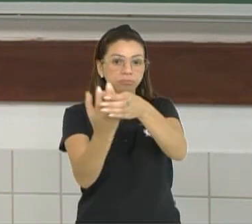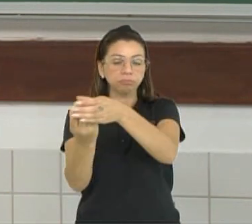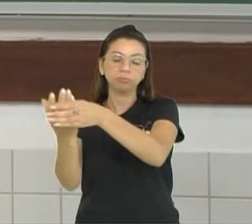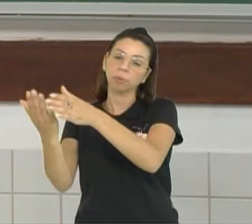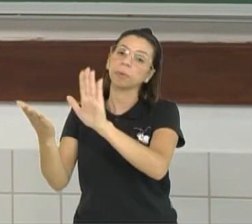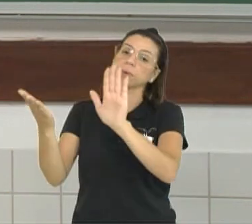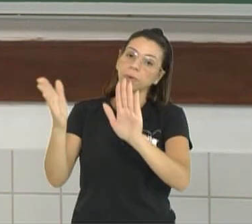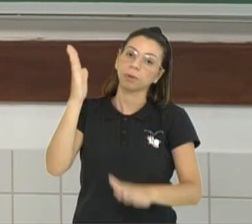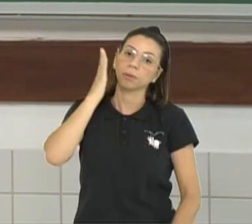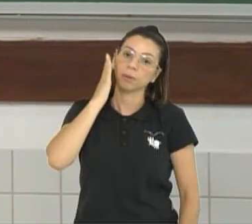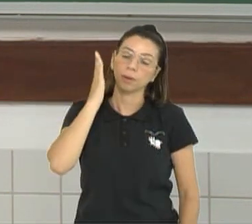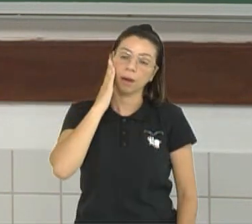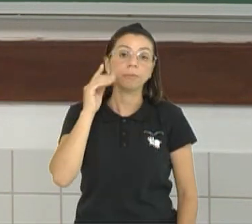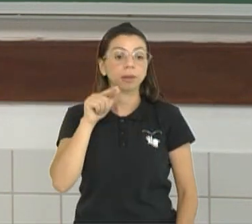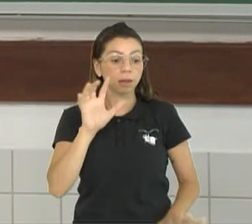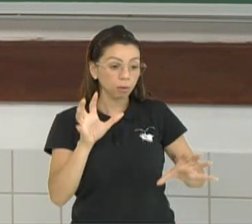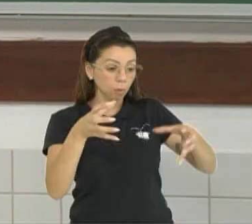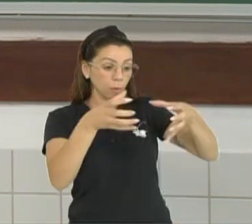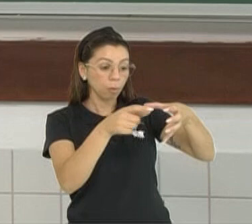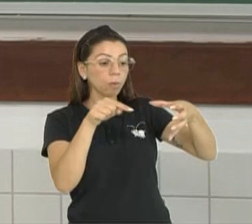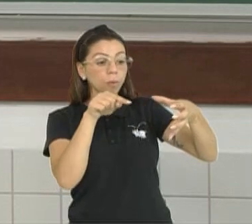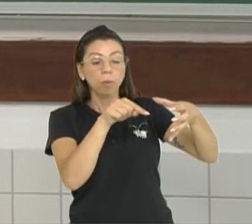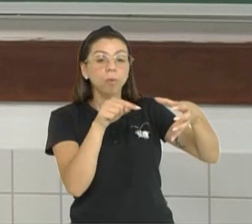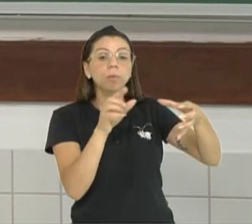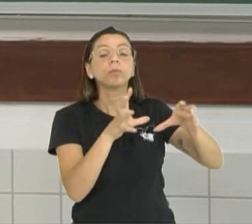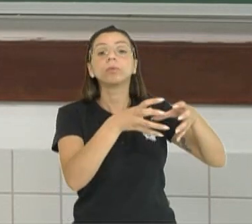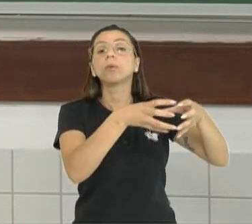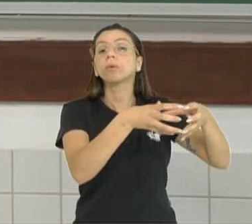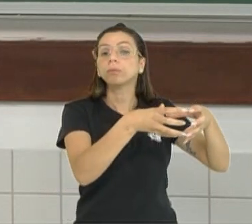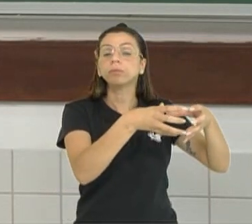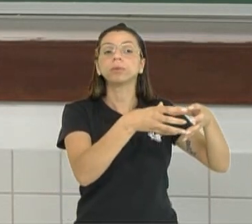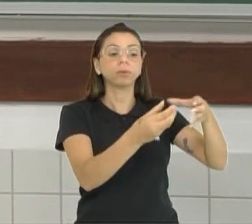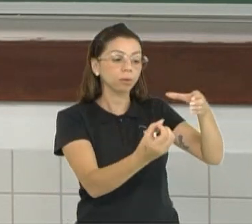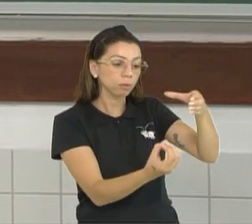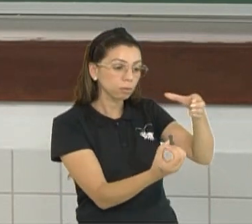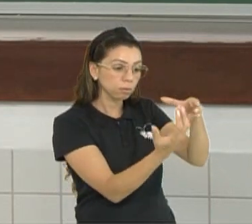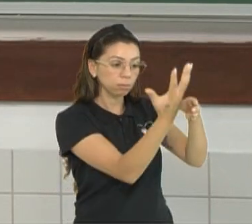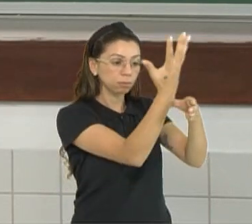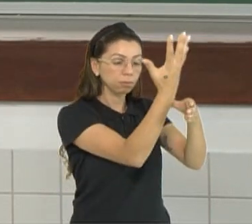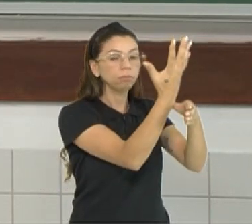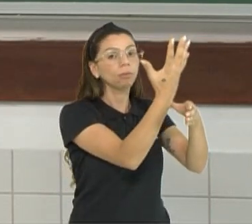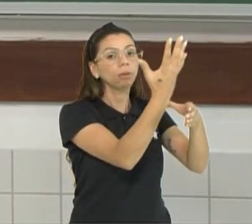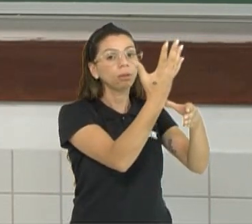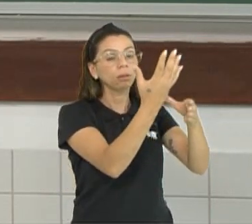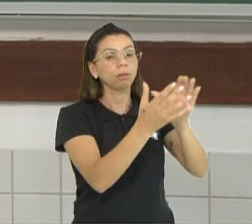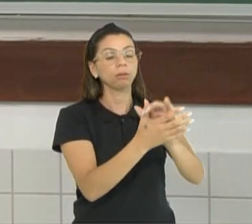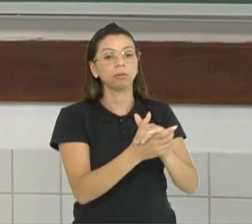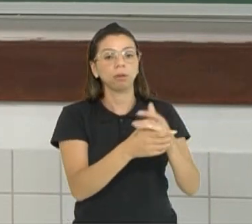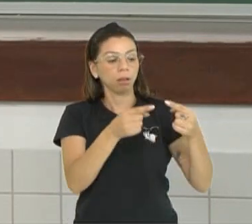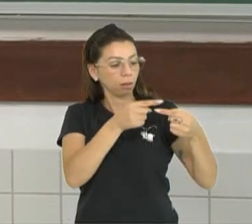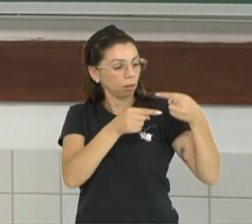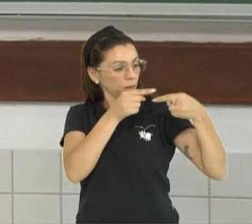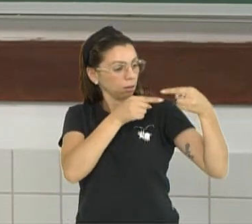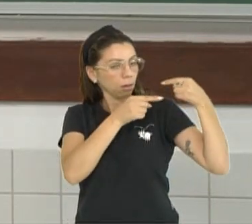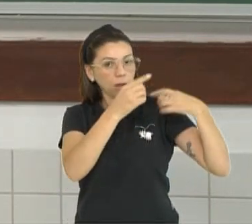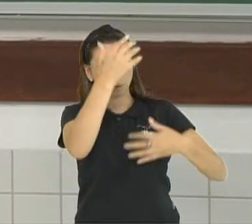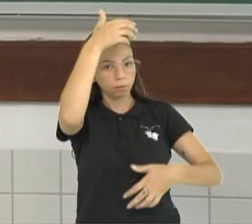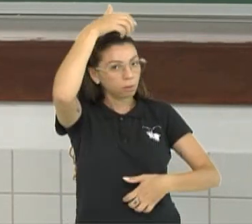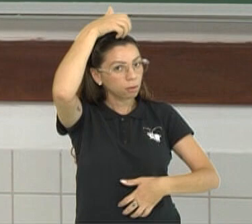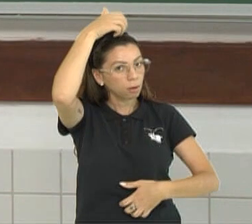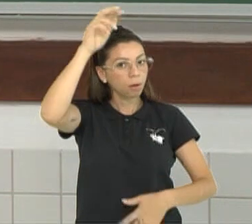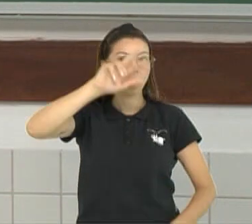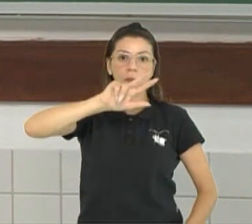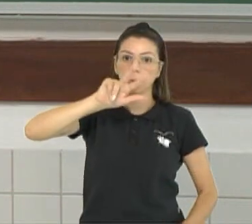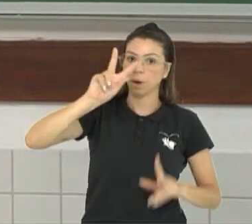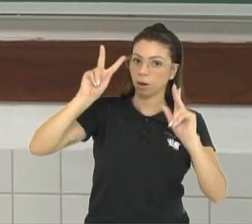que saber que os hominídeos eram uma espécie que surgiu derivada dos primatas, mas que não